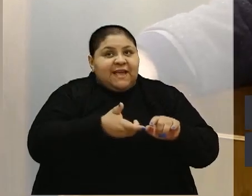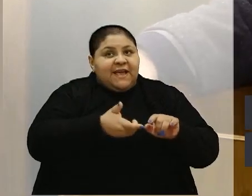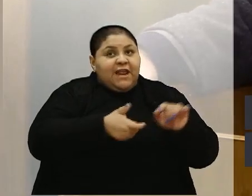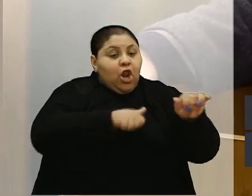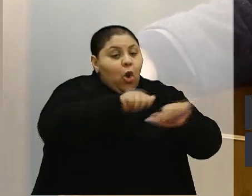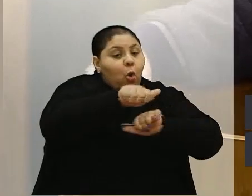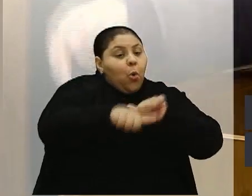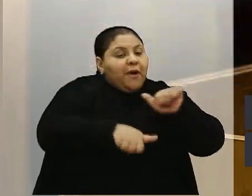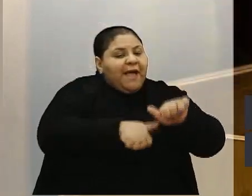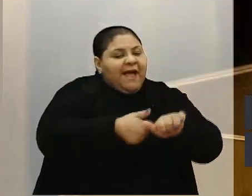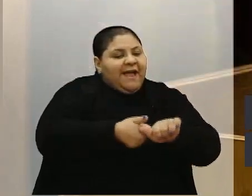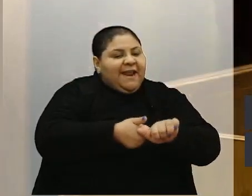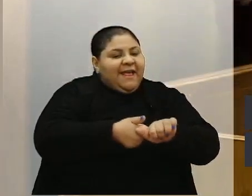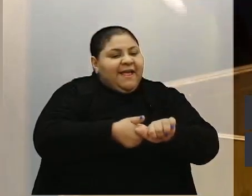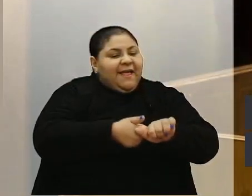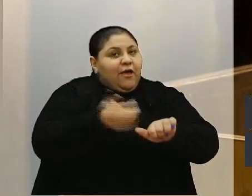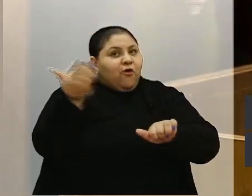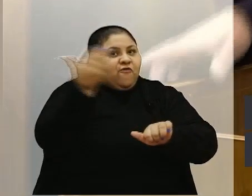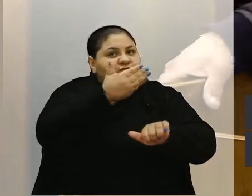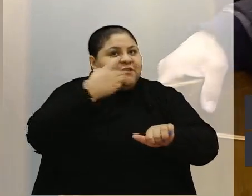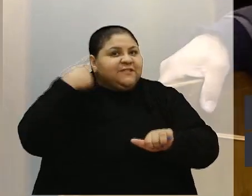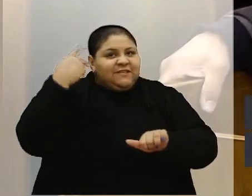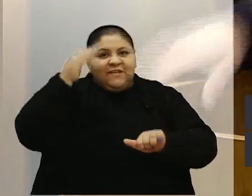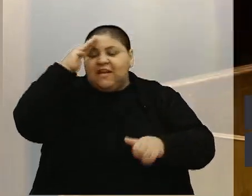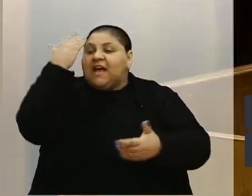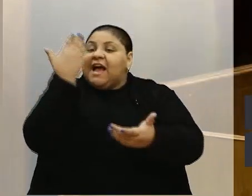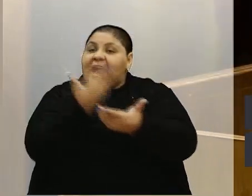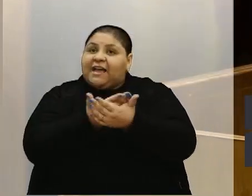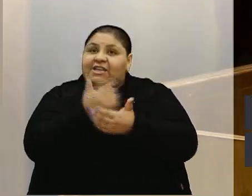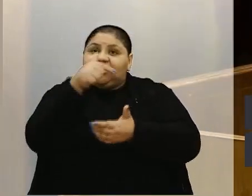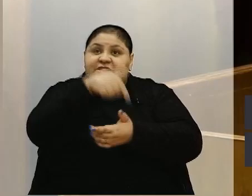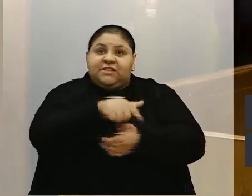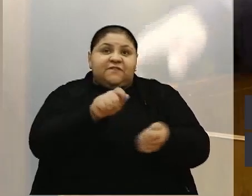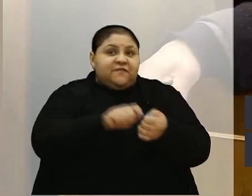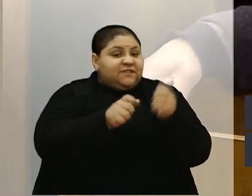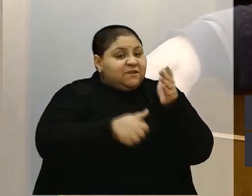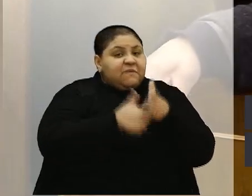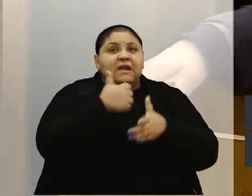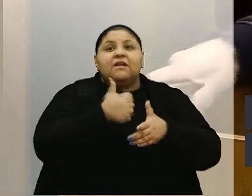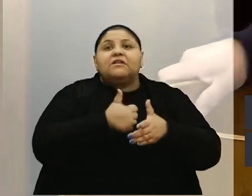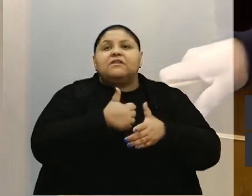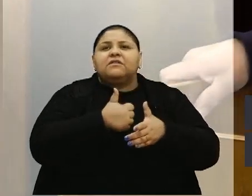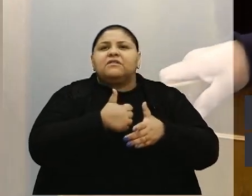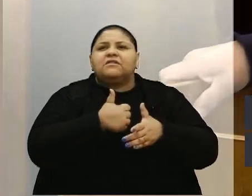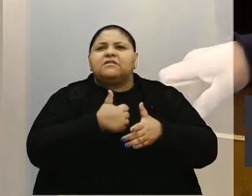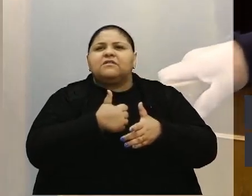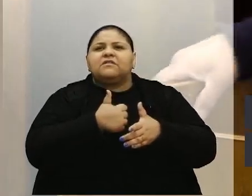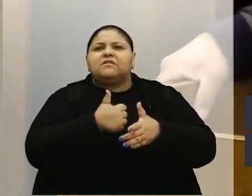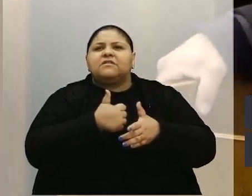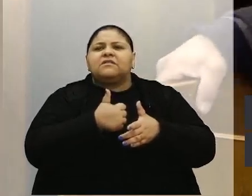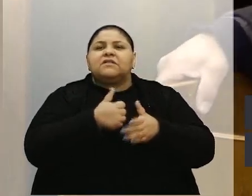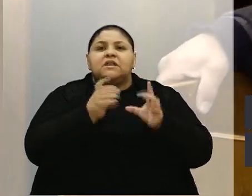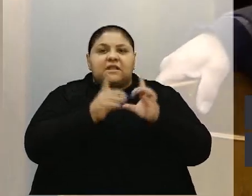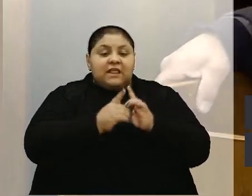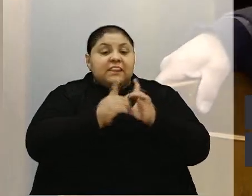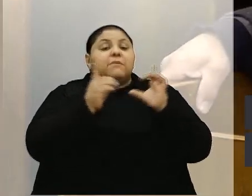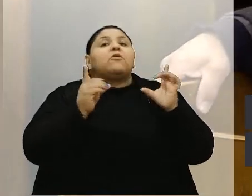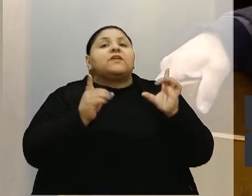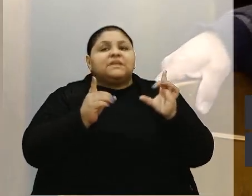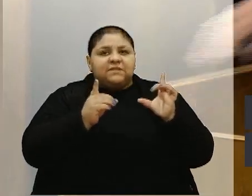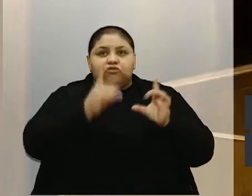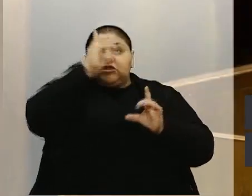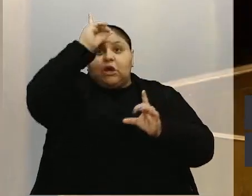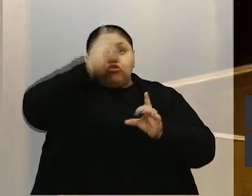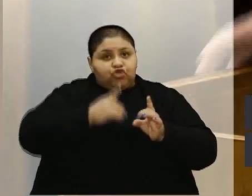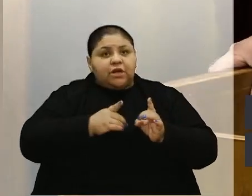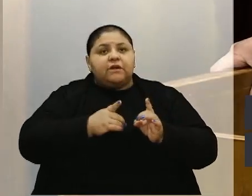Vocês estão entendendo? Porque acreditam que dá para chegar aqui e fazer melhor. Eles acreditam, por isso são pré-candidatos. E aliás, a democracia nos dá isso, né, Lucas?